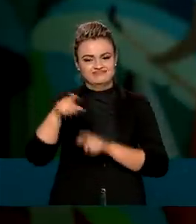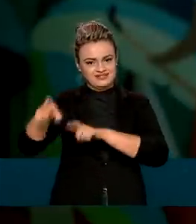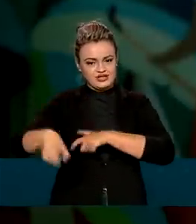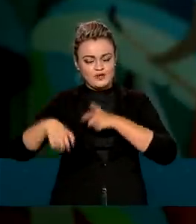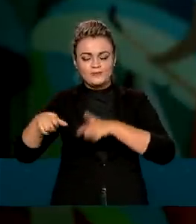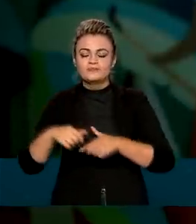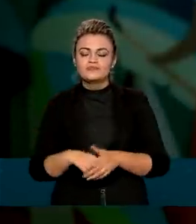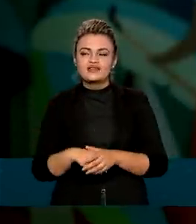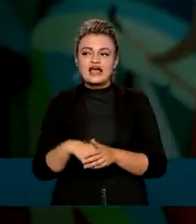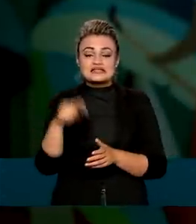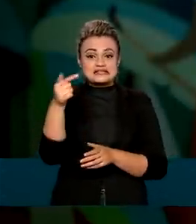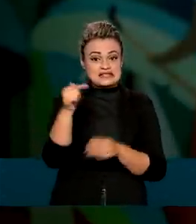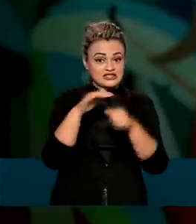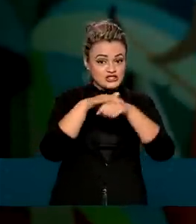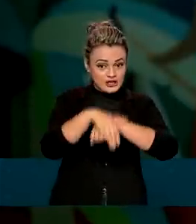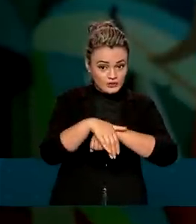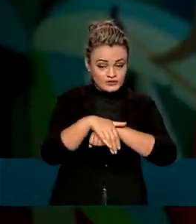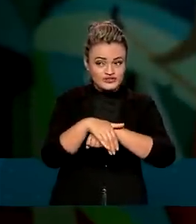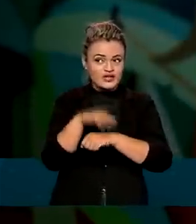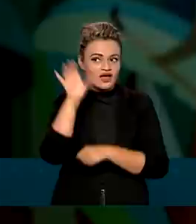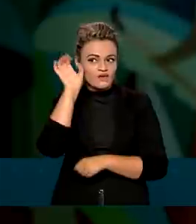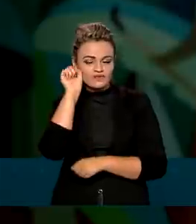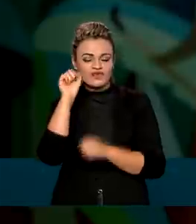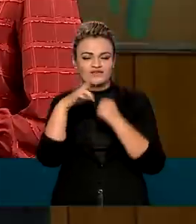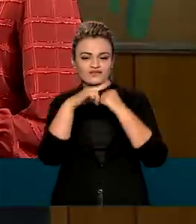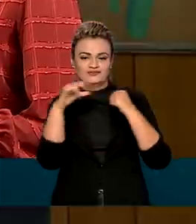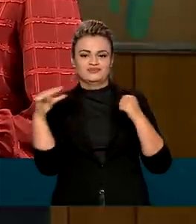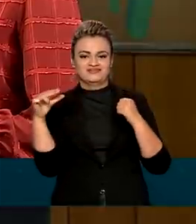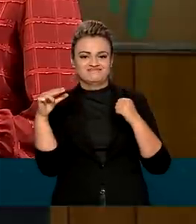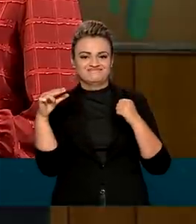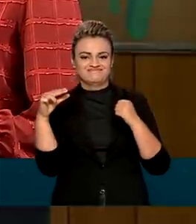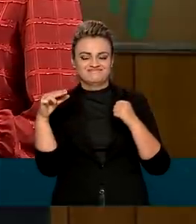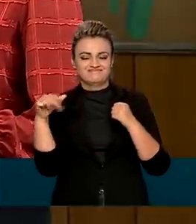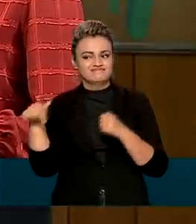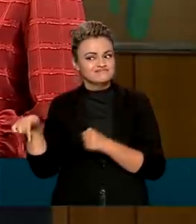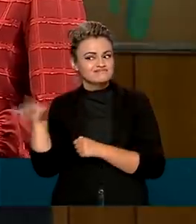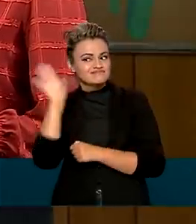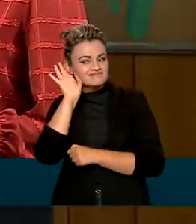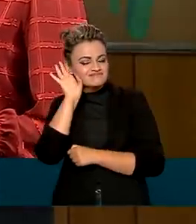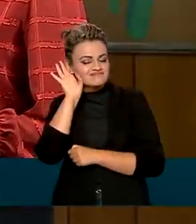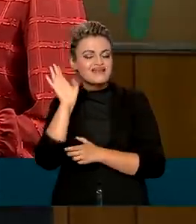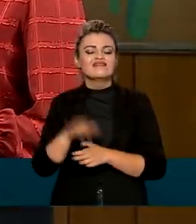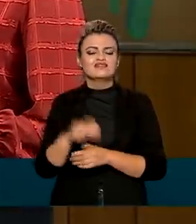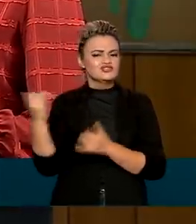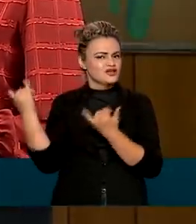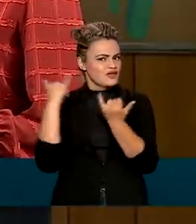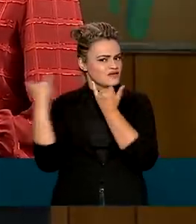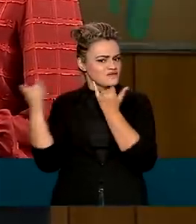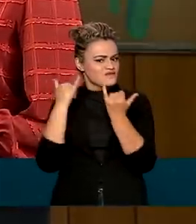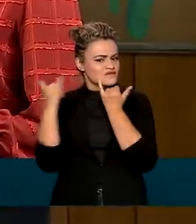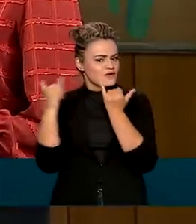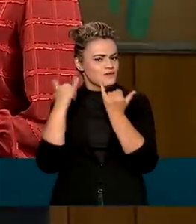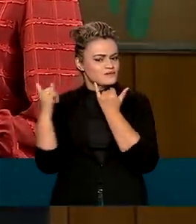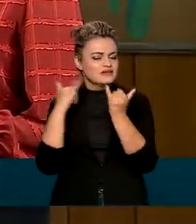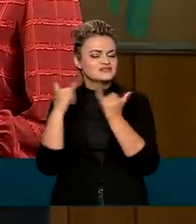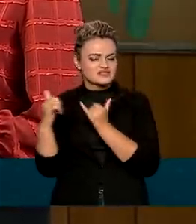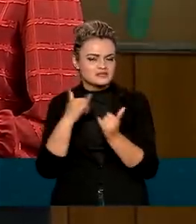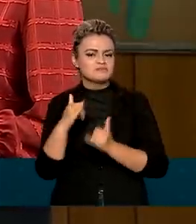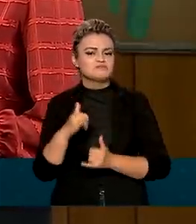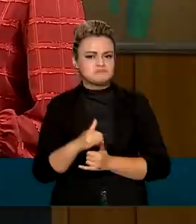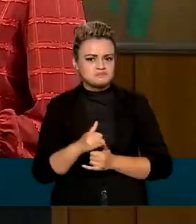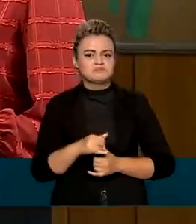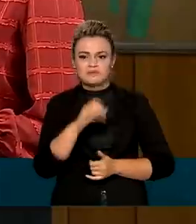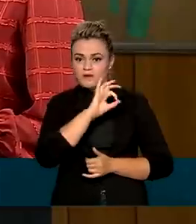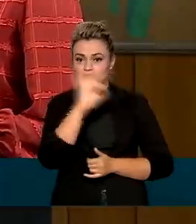escurecendo eu voltava escutou Ouvindo a Voz do Brasil e confessa que tinha muitas informações é com